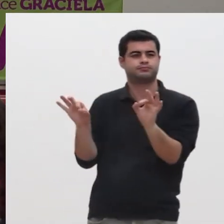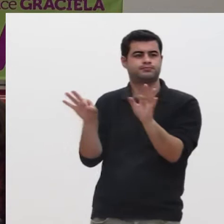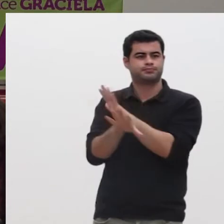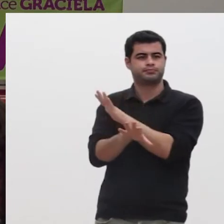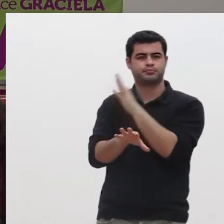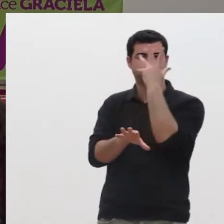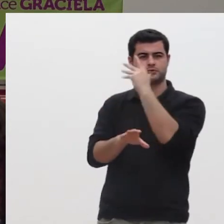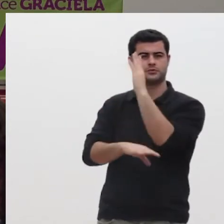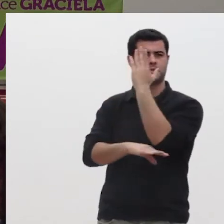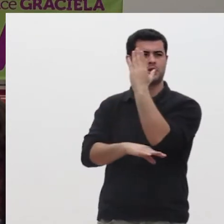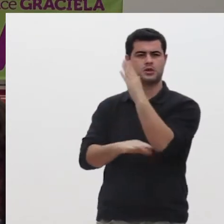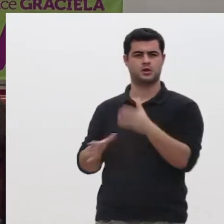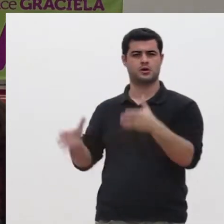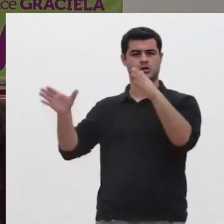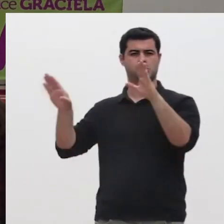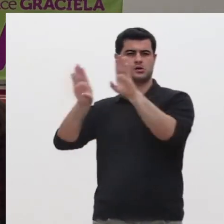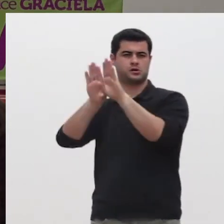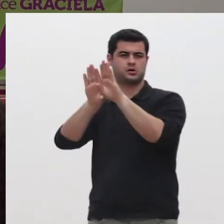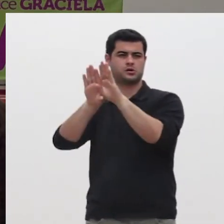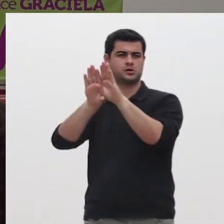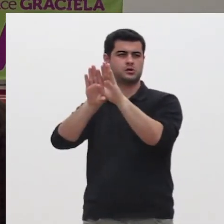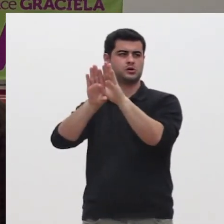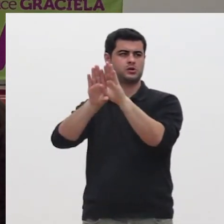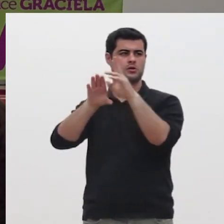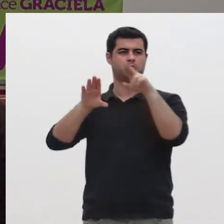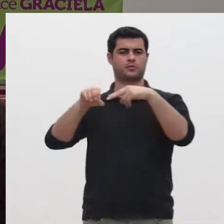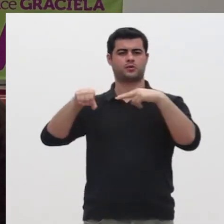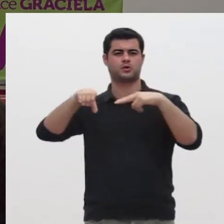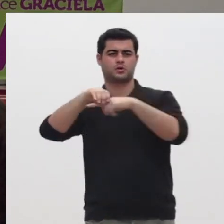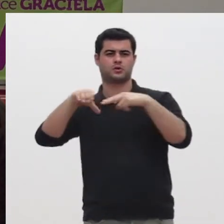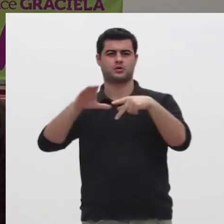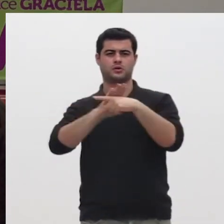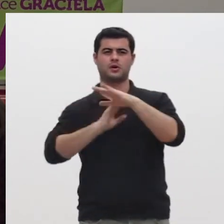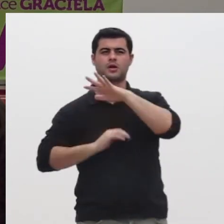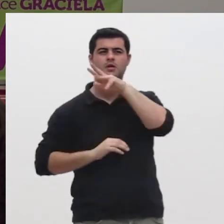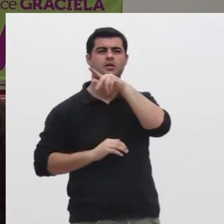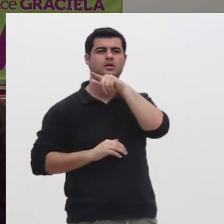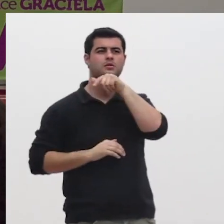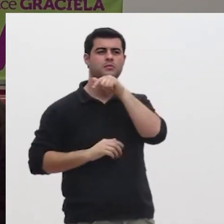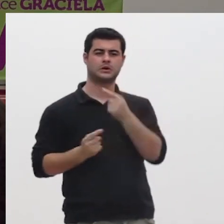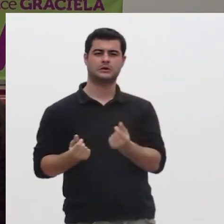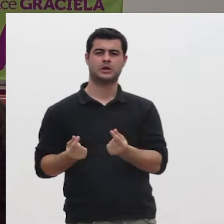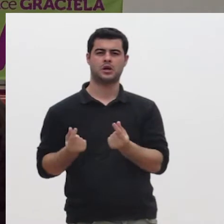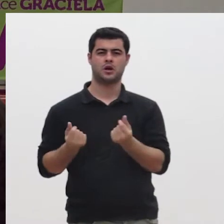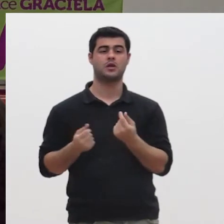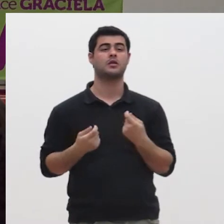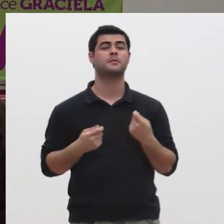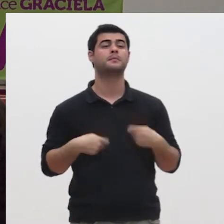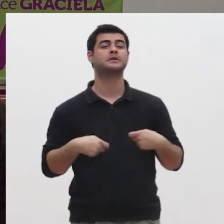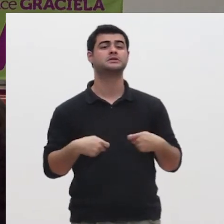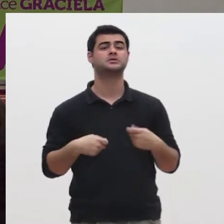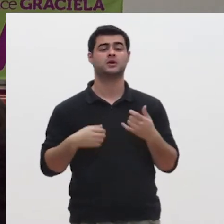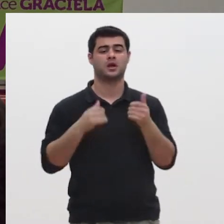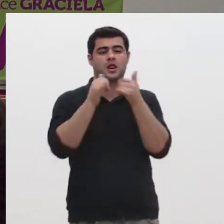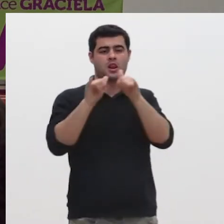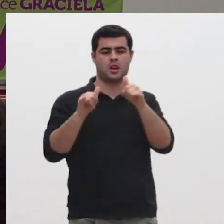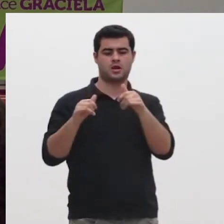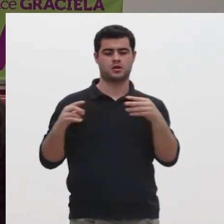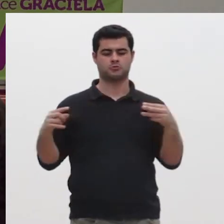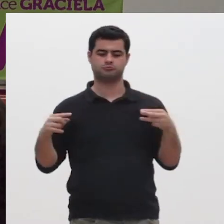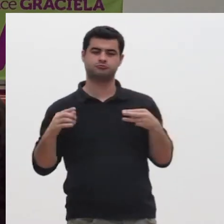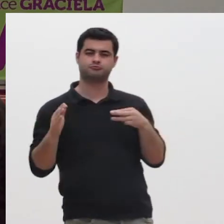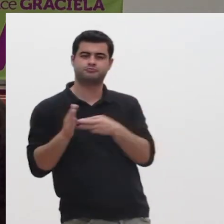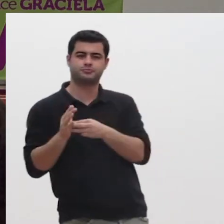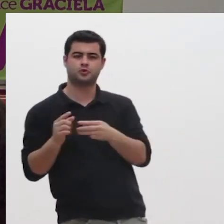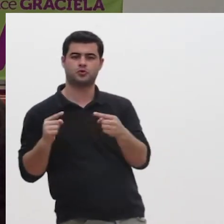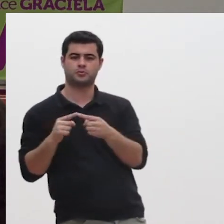numa caixa de madeira, equipamento para ecografia, equipamento caríssimo. E adivinha o que ele está esperando? Infraestrutura elétrica. Até agora o